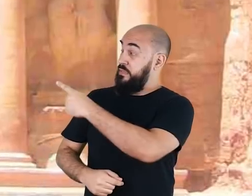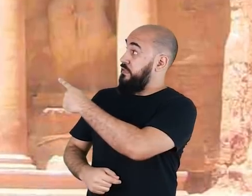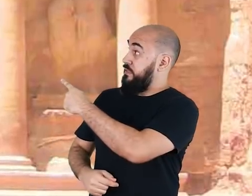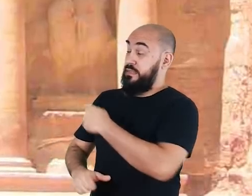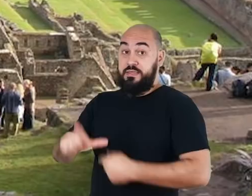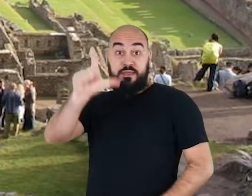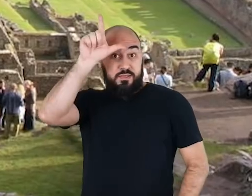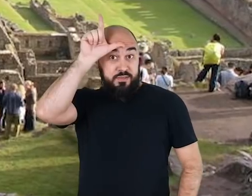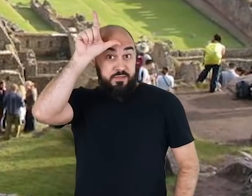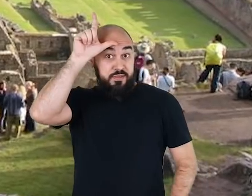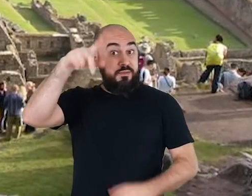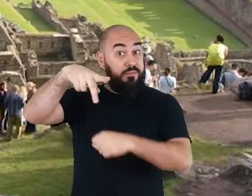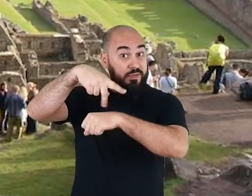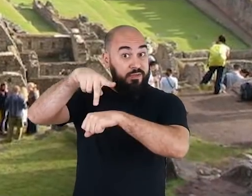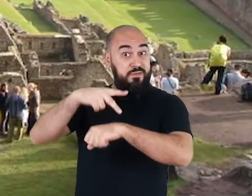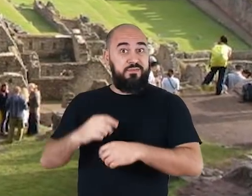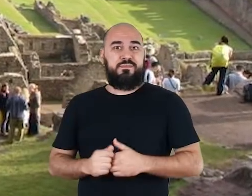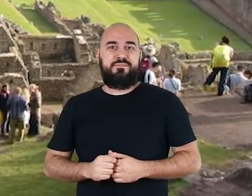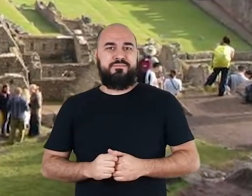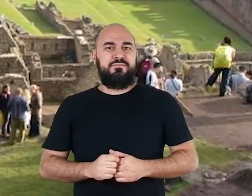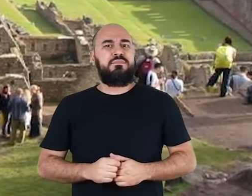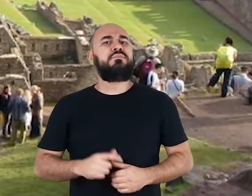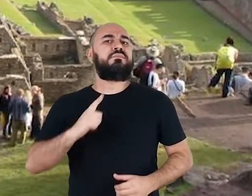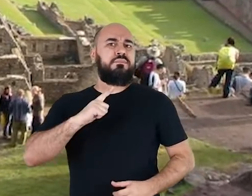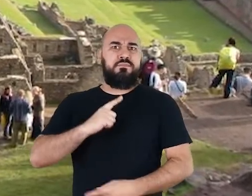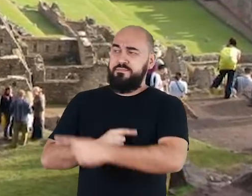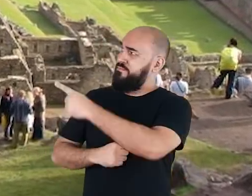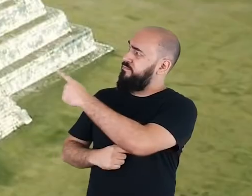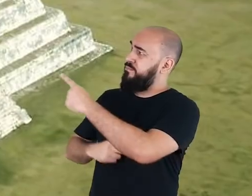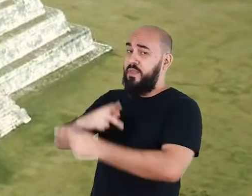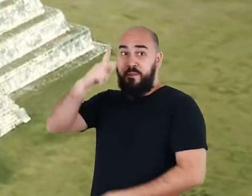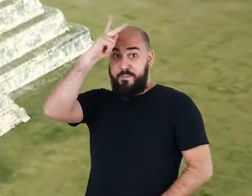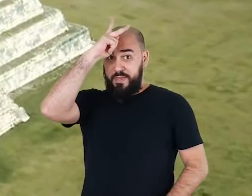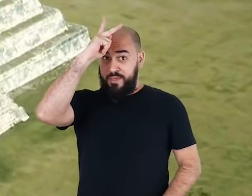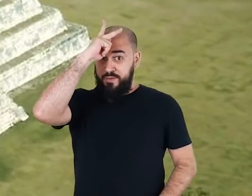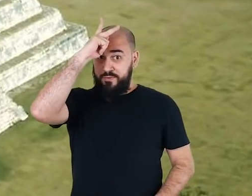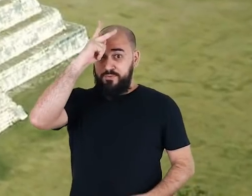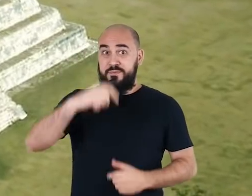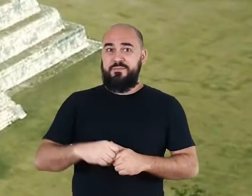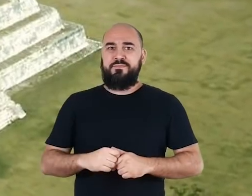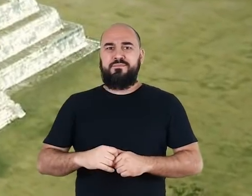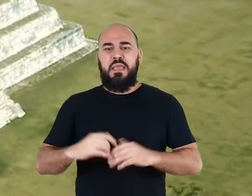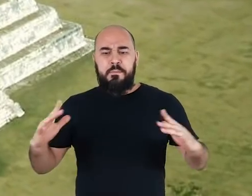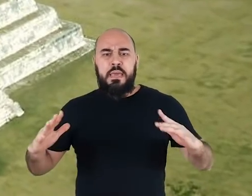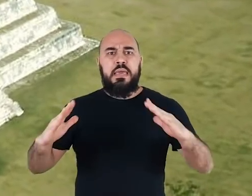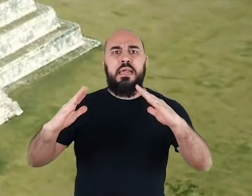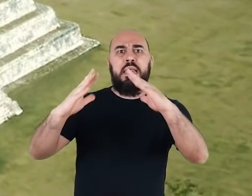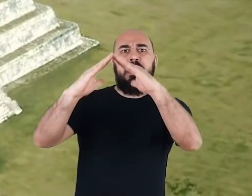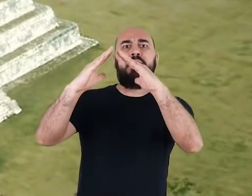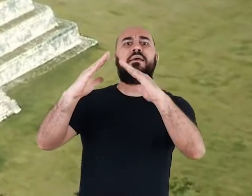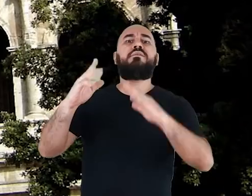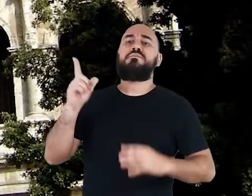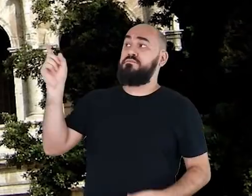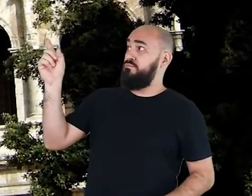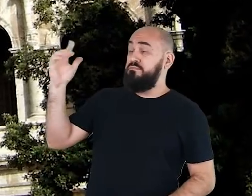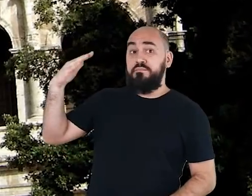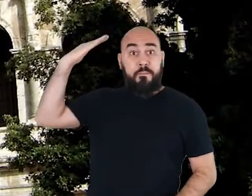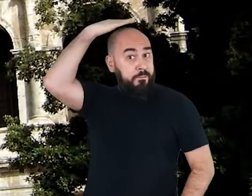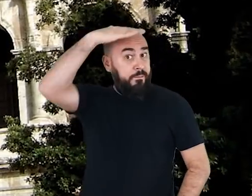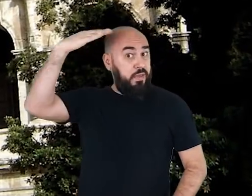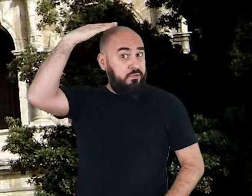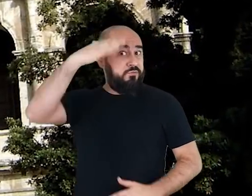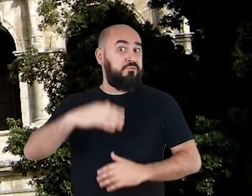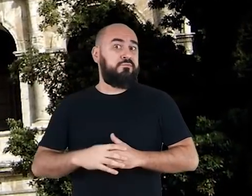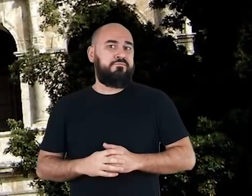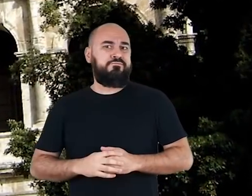na Jordânia, a cidade inca de Machu Picchu, no Peru, a pirâmide de Chichén Itzá, no México, o